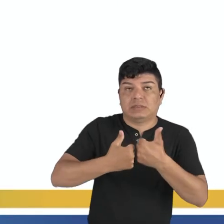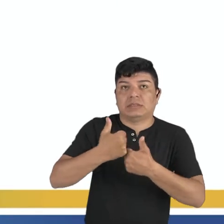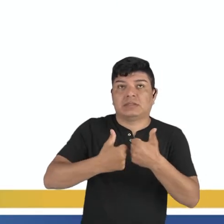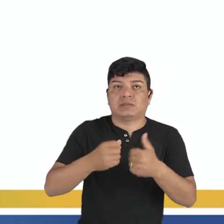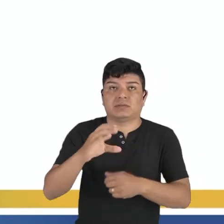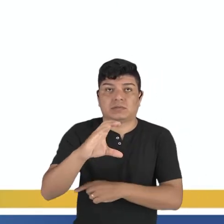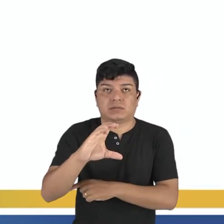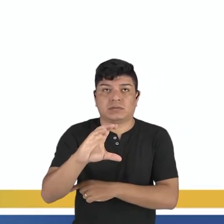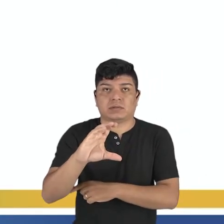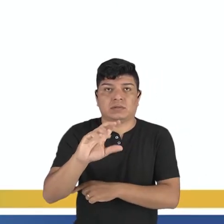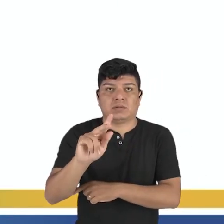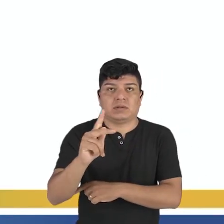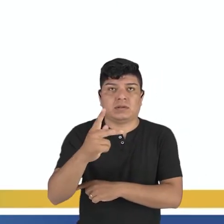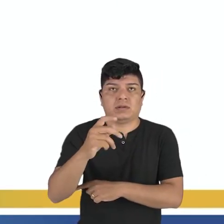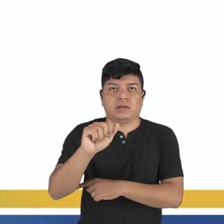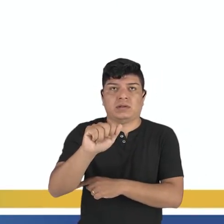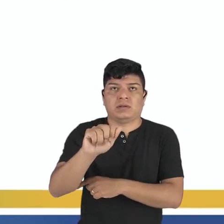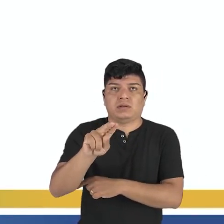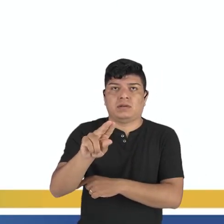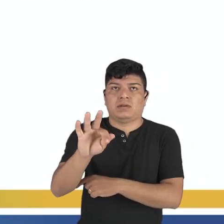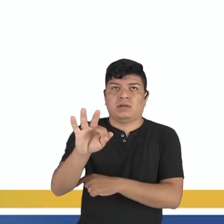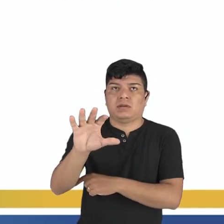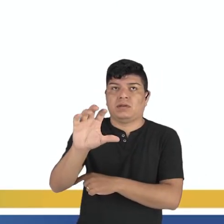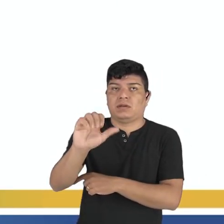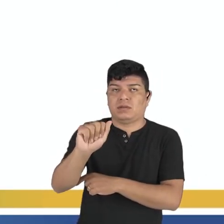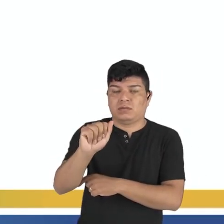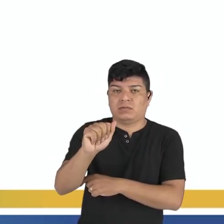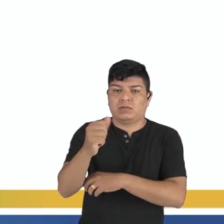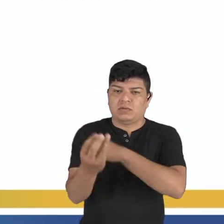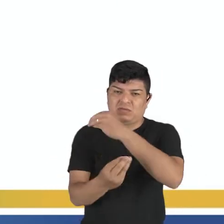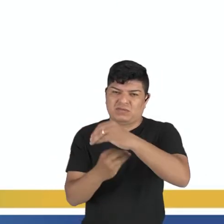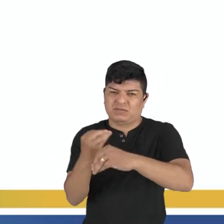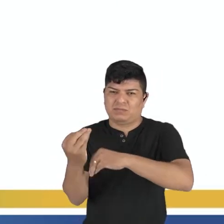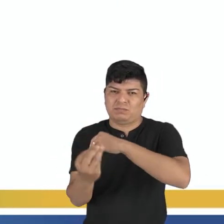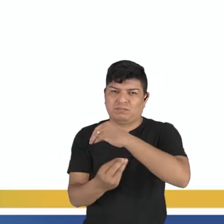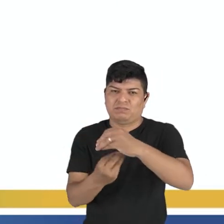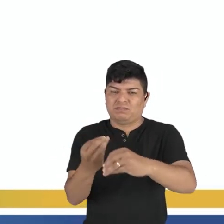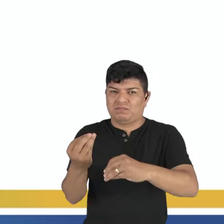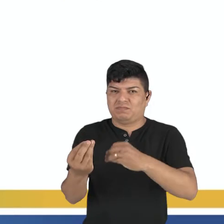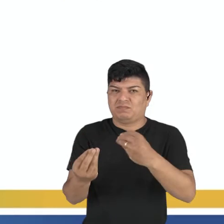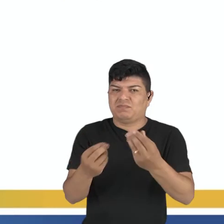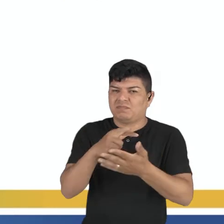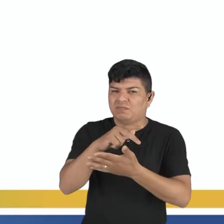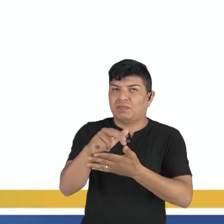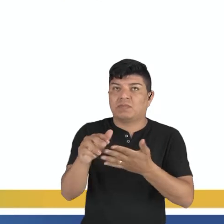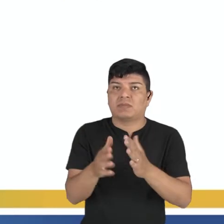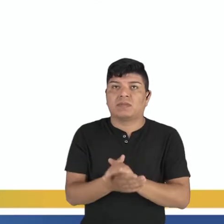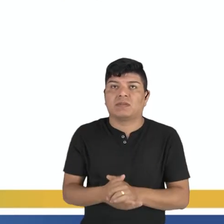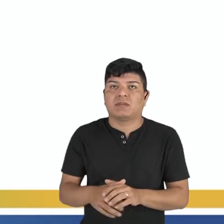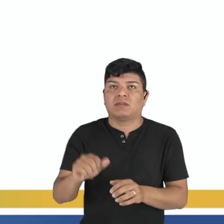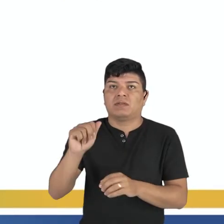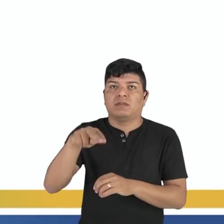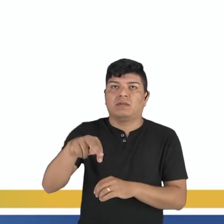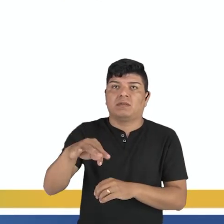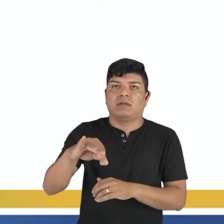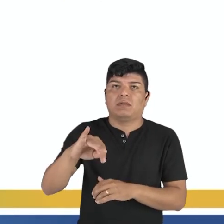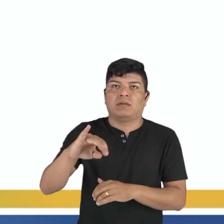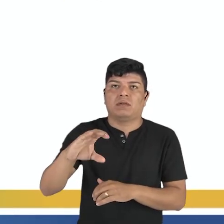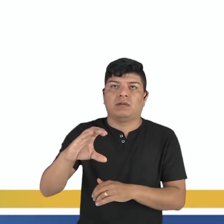arroz chaufa, né, que parece com o nosso arroz carreteiro, só que ele tem mais coisas, e os